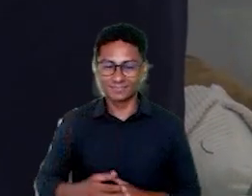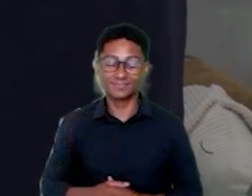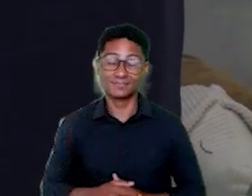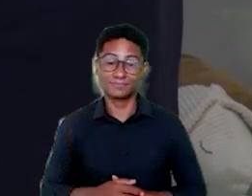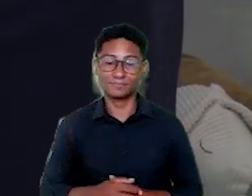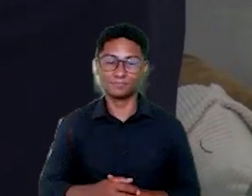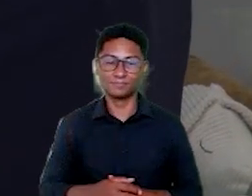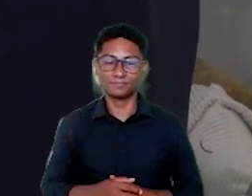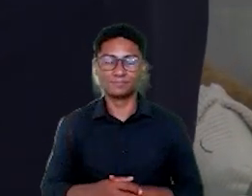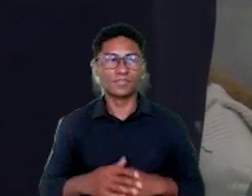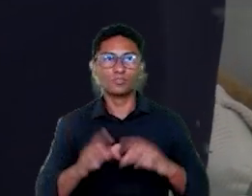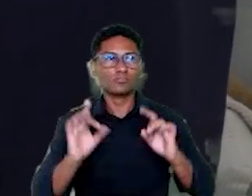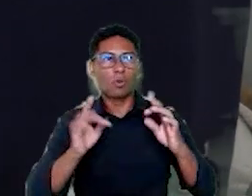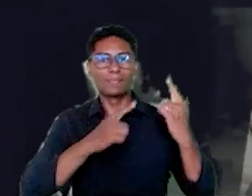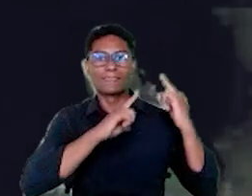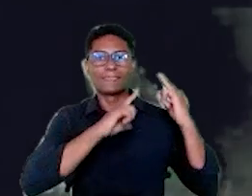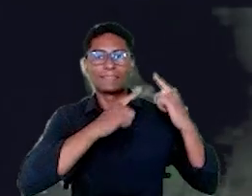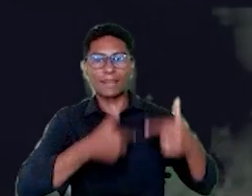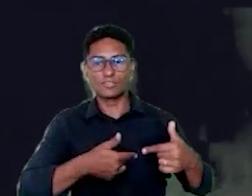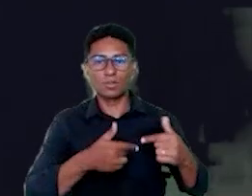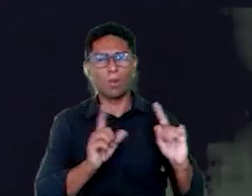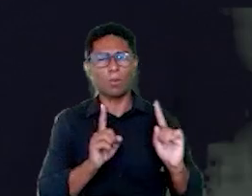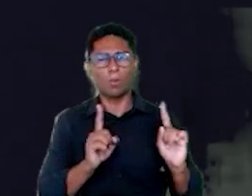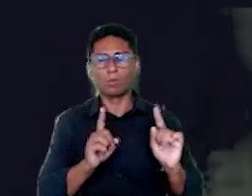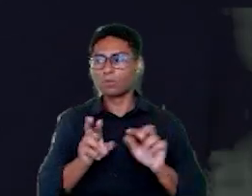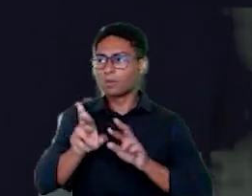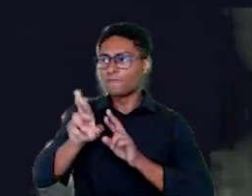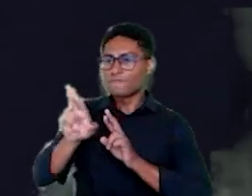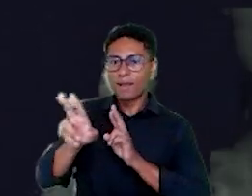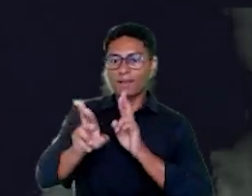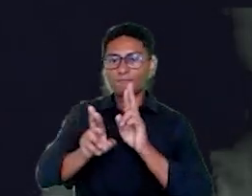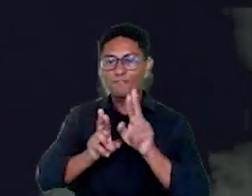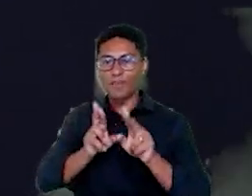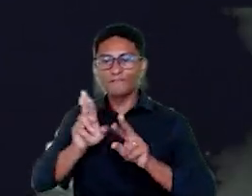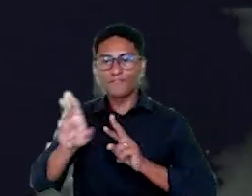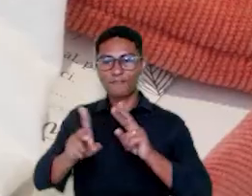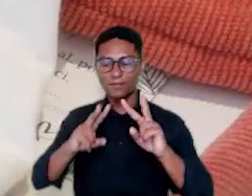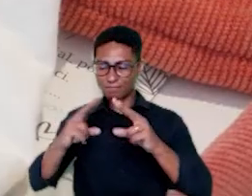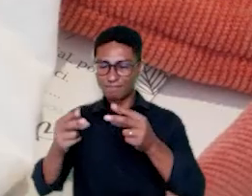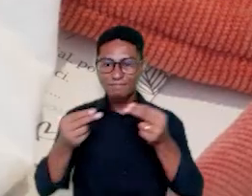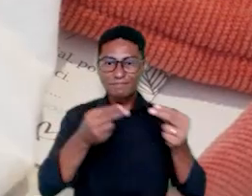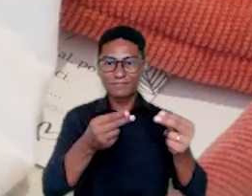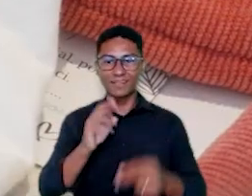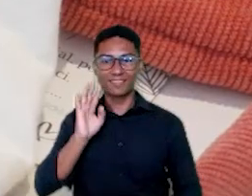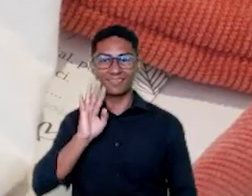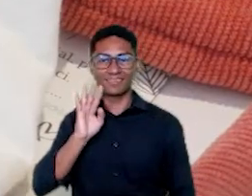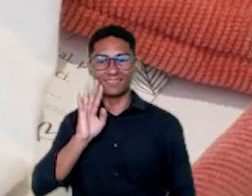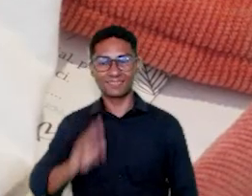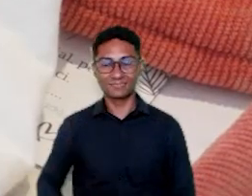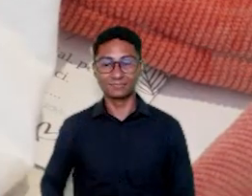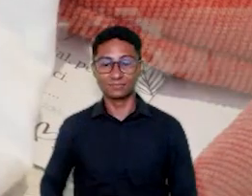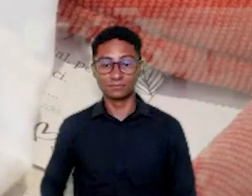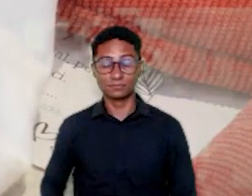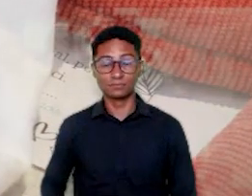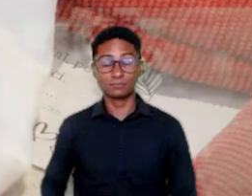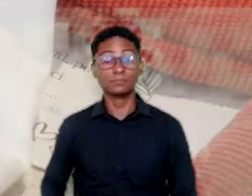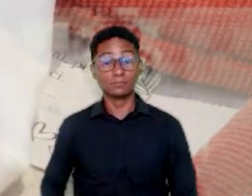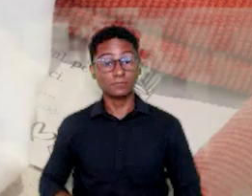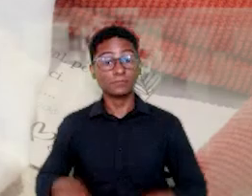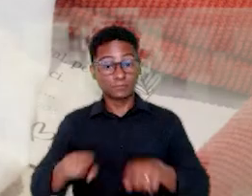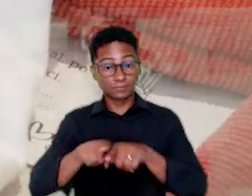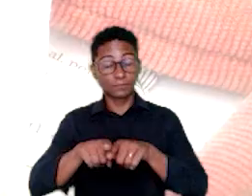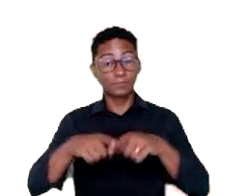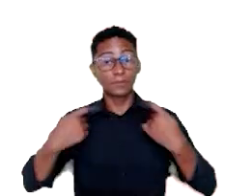do tradicional, né? E é um presente super bacana. E o que não pode faltar também,